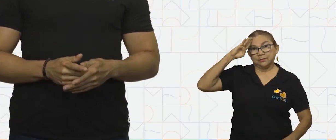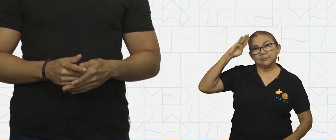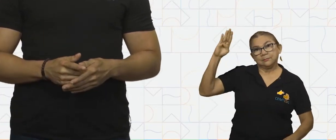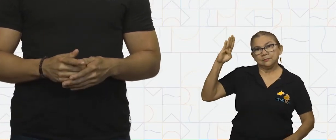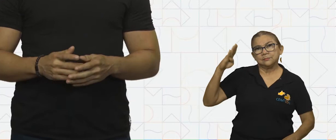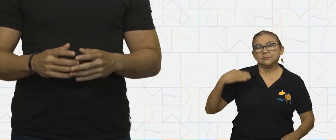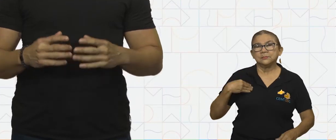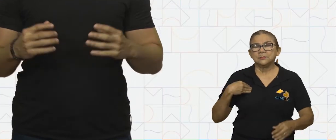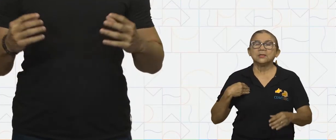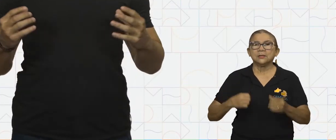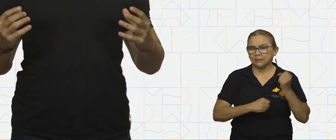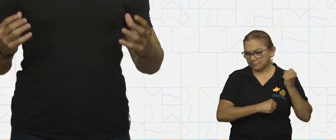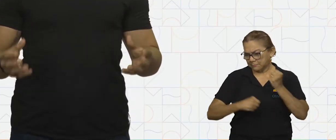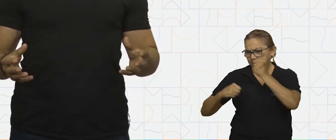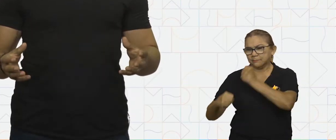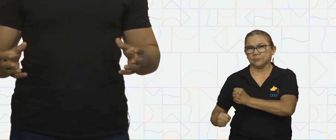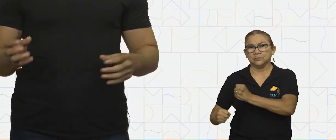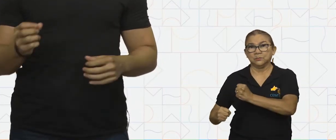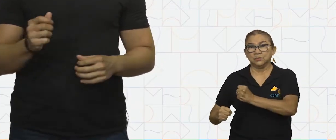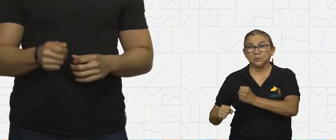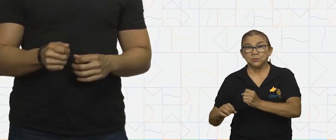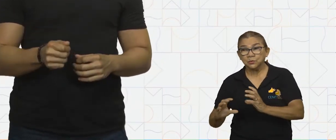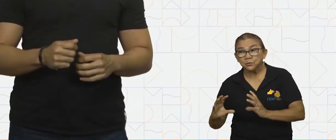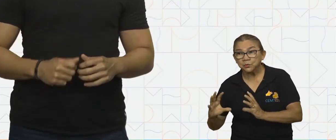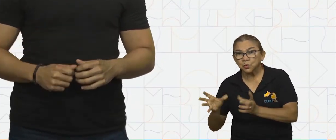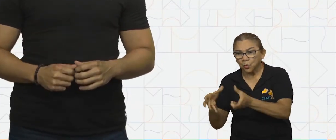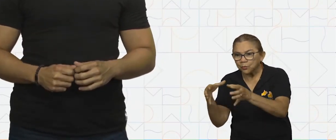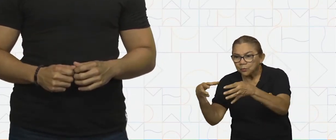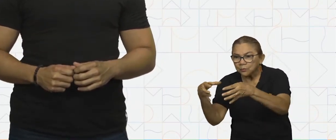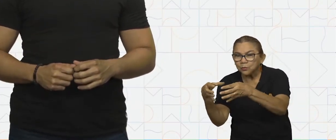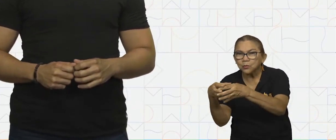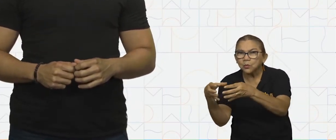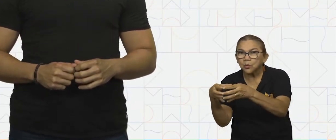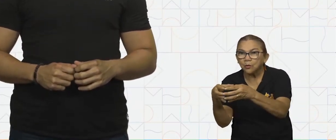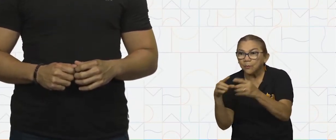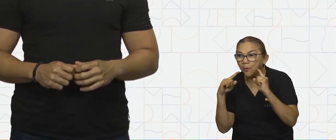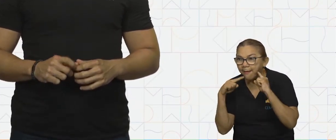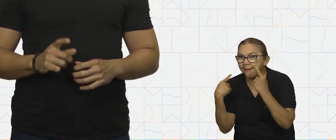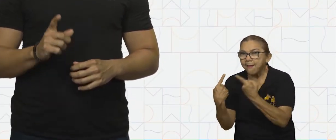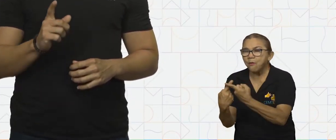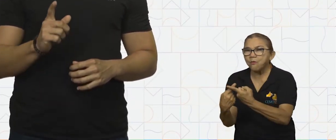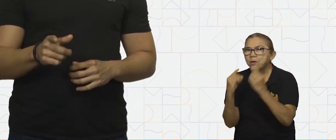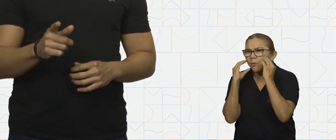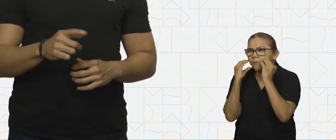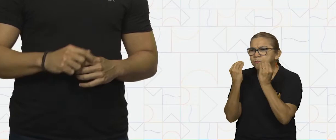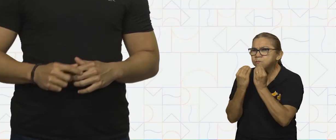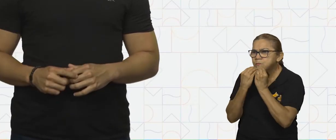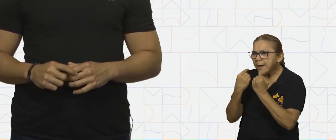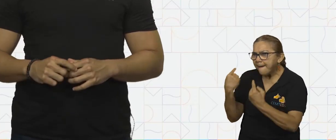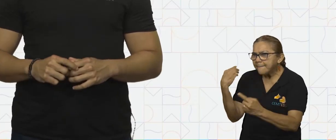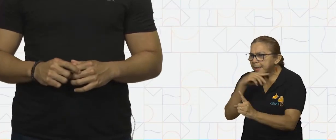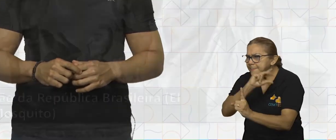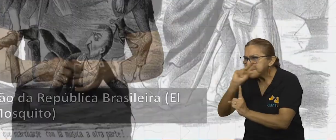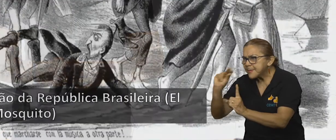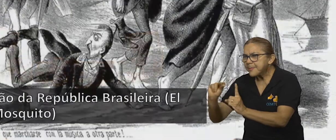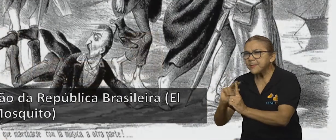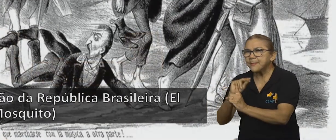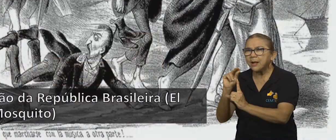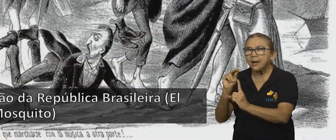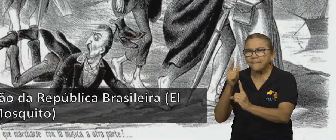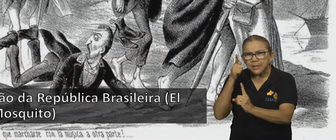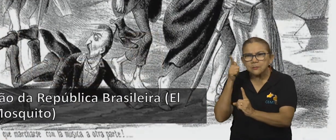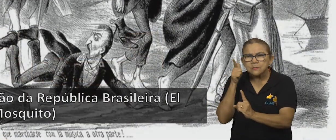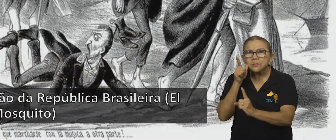da República, os conspiradores reuniram-se com o Marechal Deodoro da Fonseca para convencê-lo a aderir ao golpe.